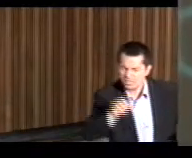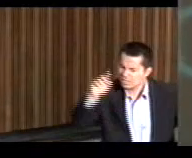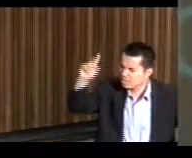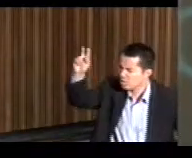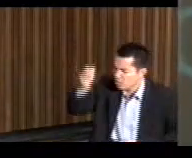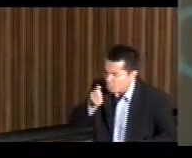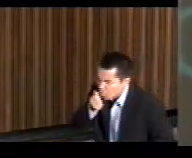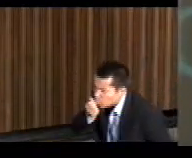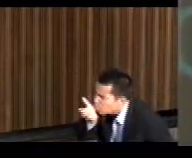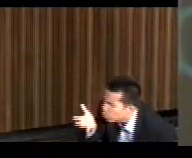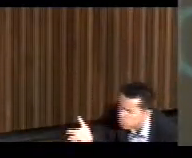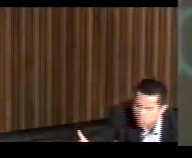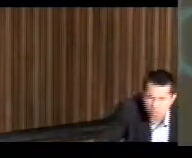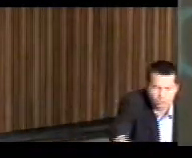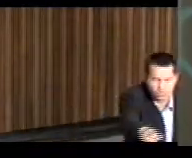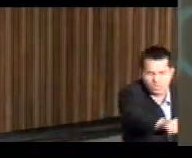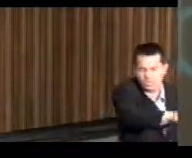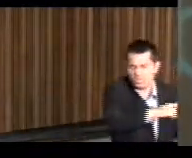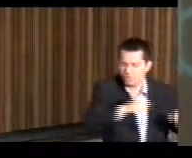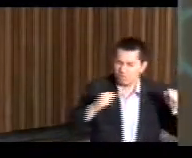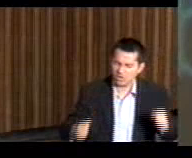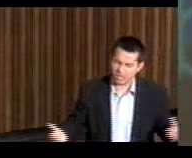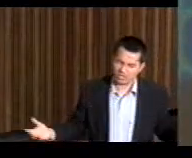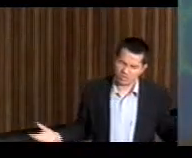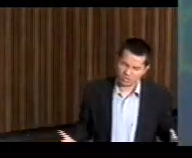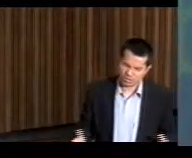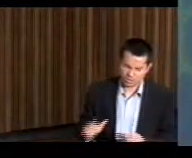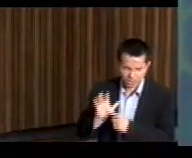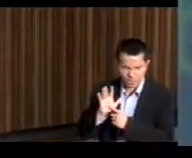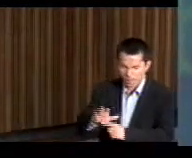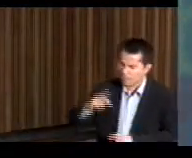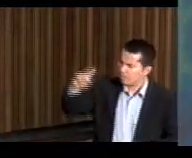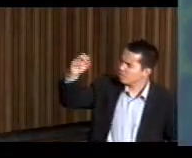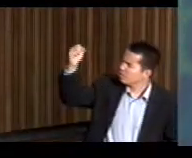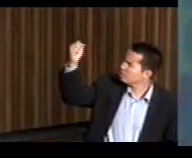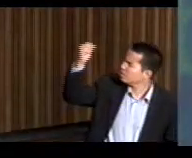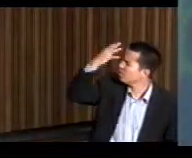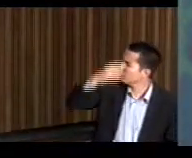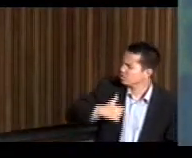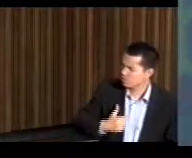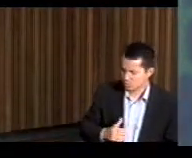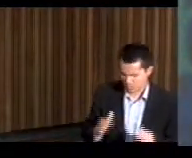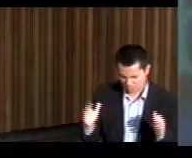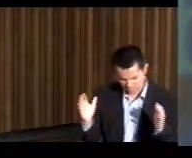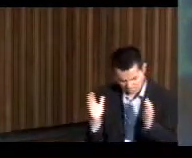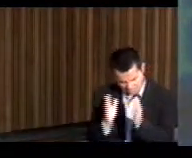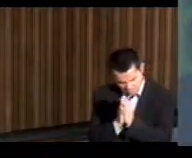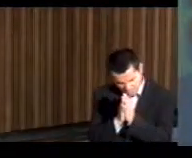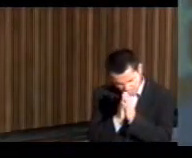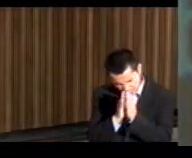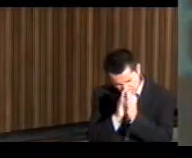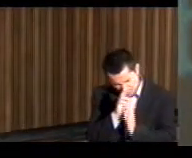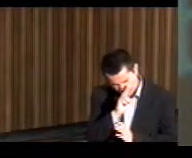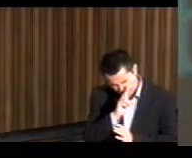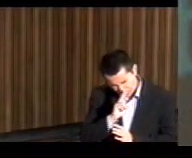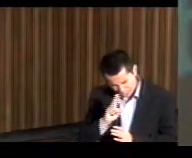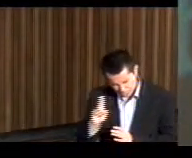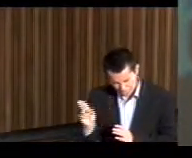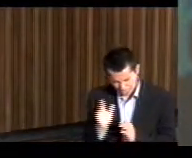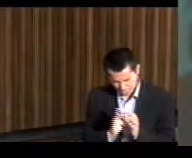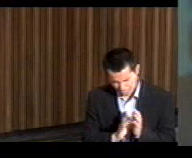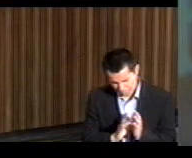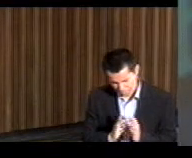Teu sopro e manifesta a Tua graça. É aquilo que eu oro em nome de